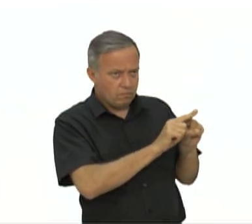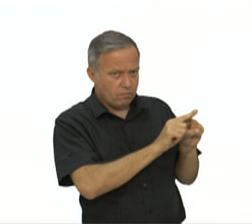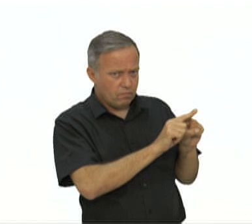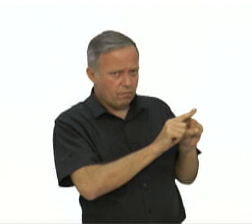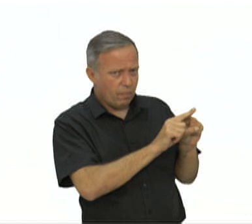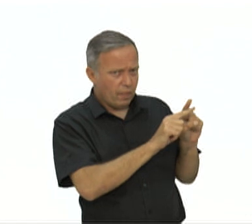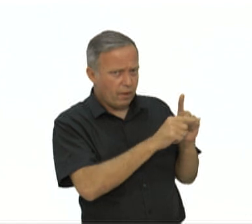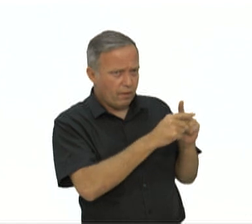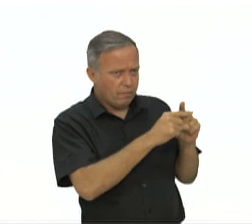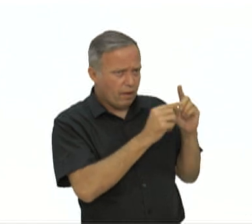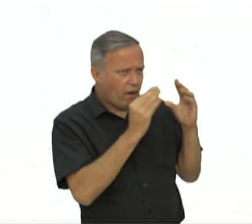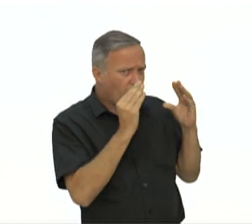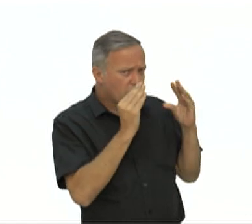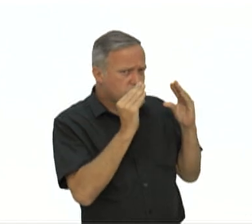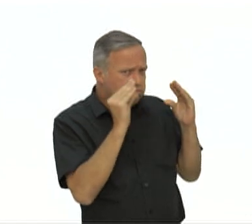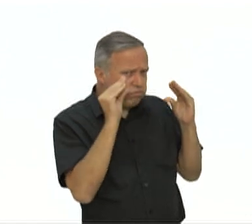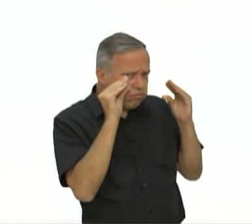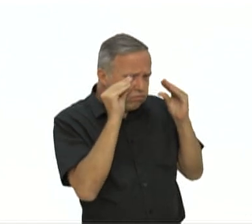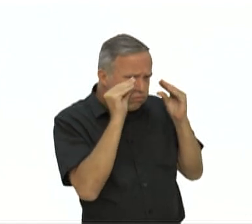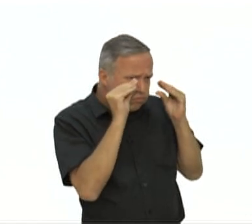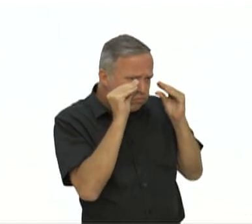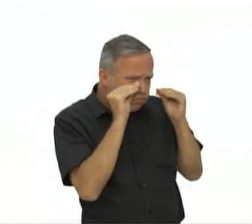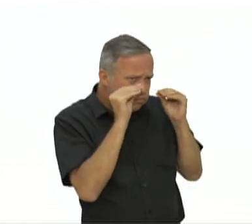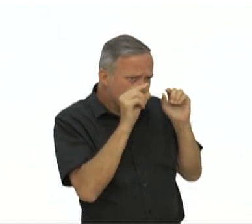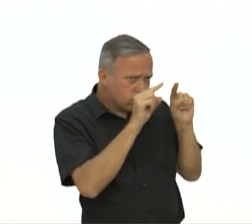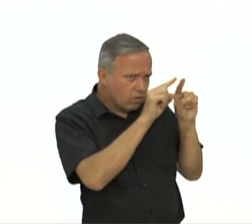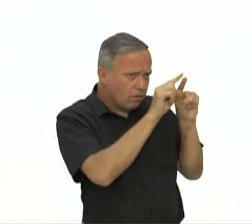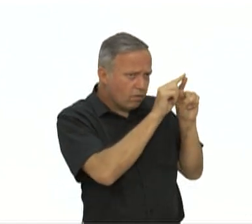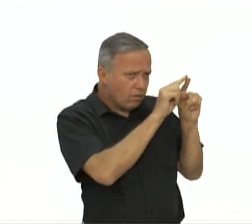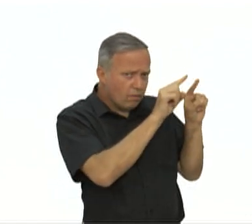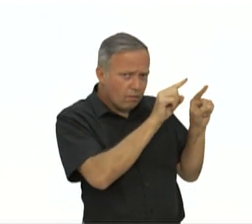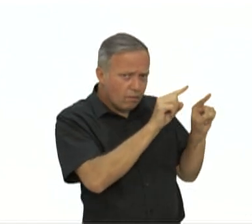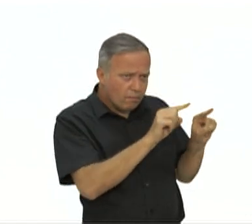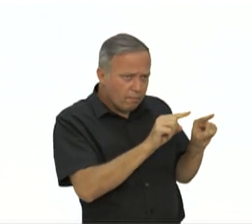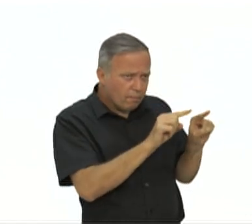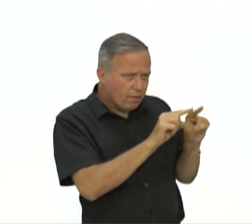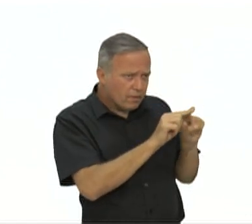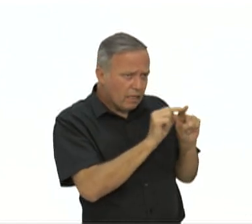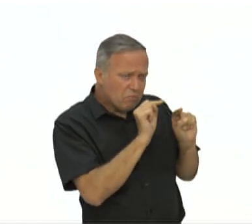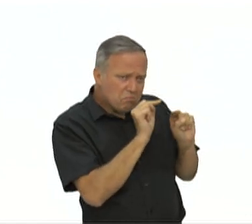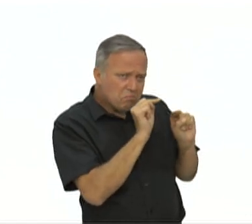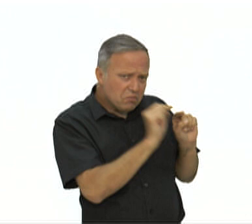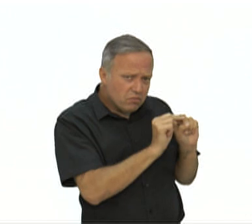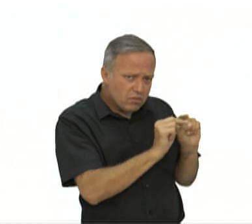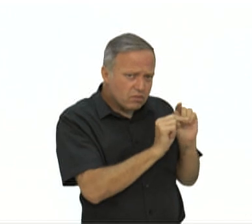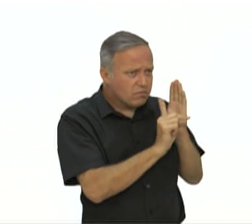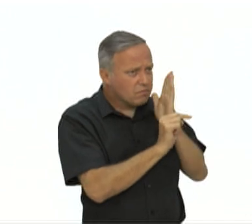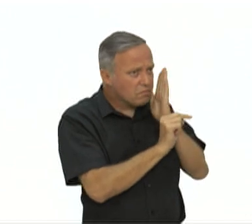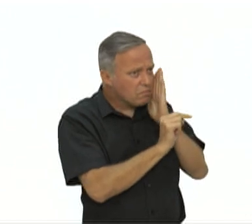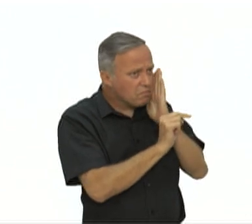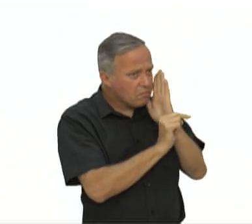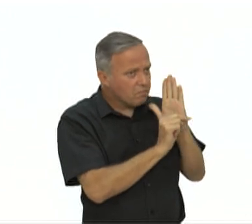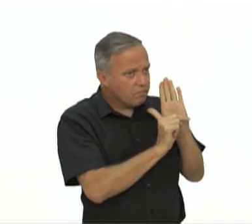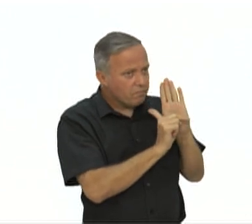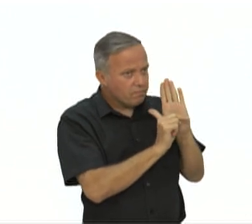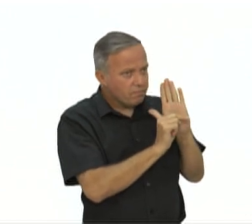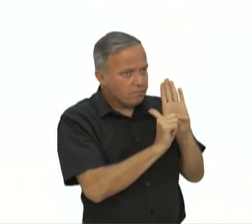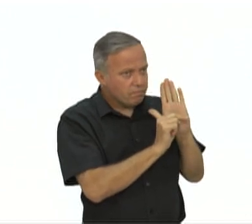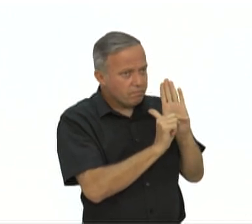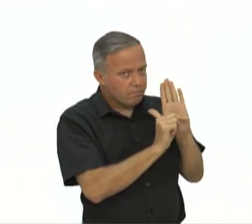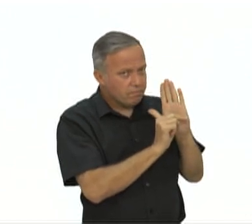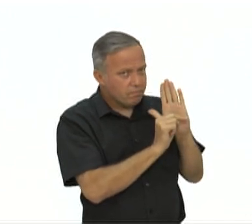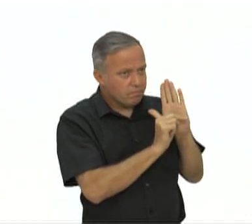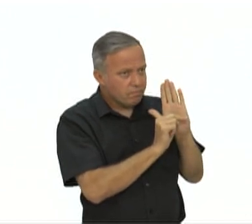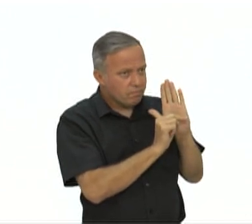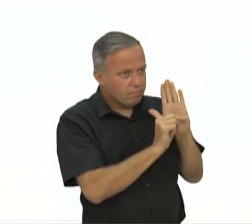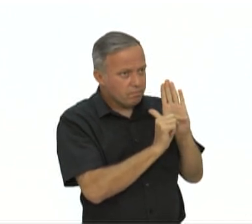bem escuro, mas tem aqui uma claridade, um tonzinho de azul ali no meio, tá? Que na imagem pela TV pode